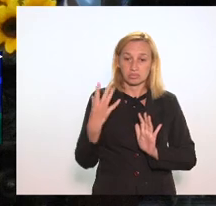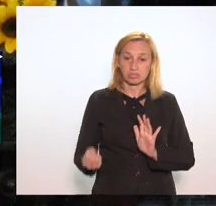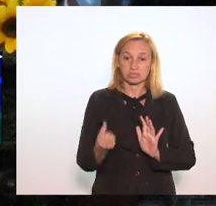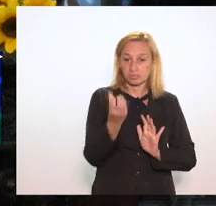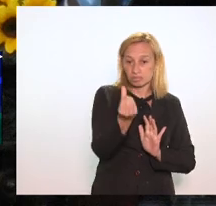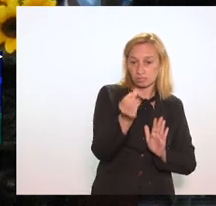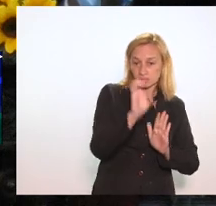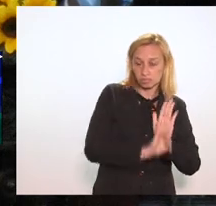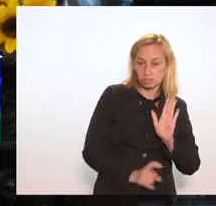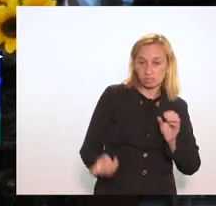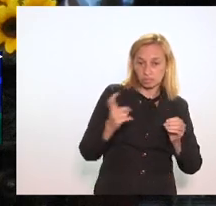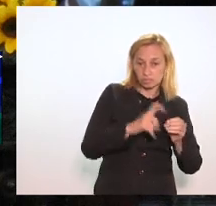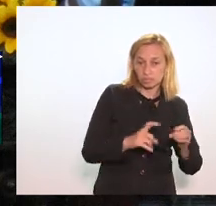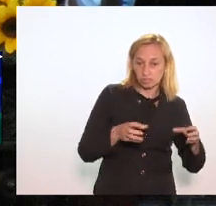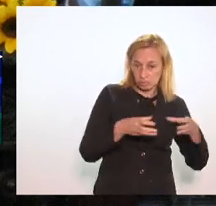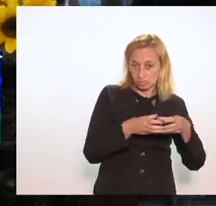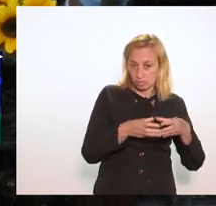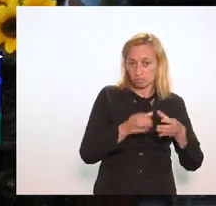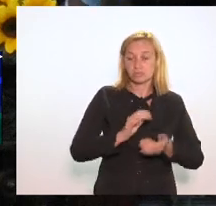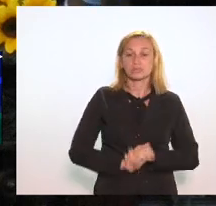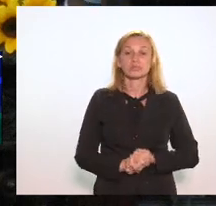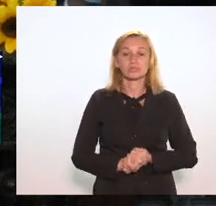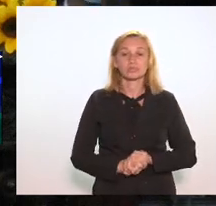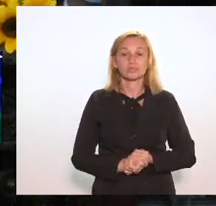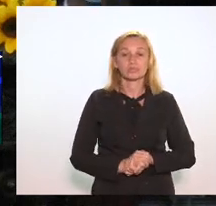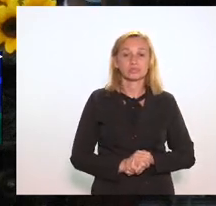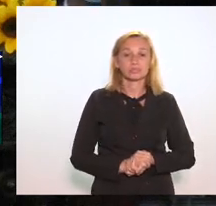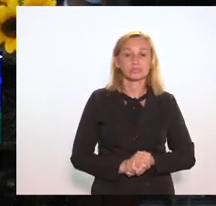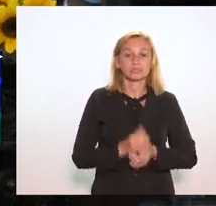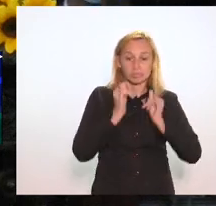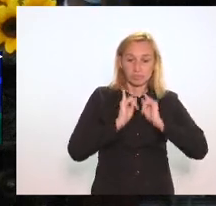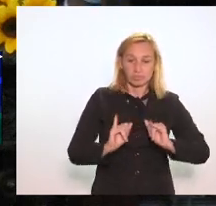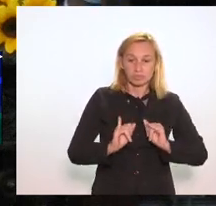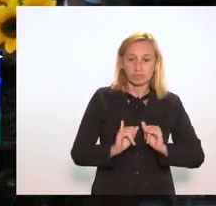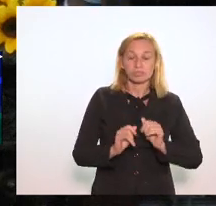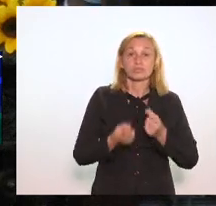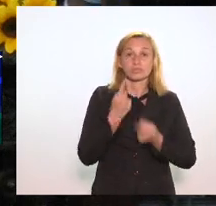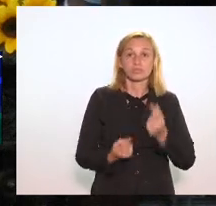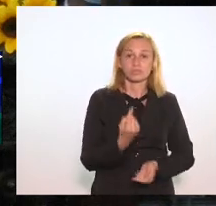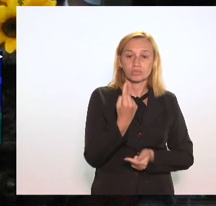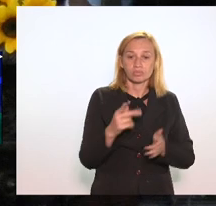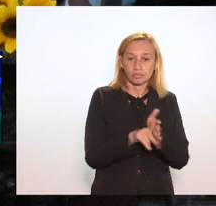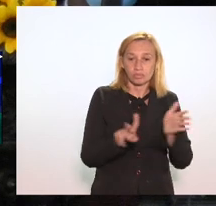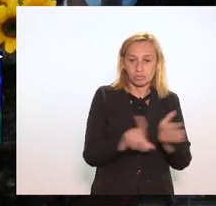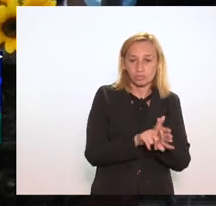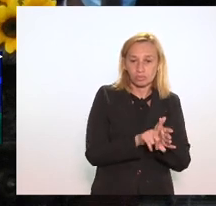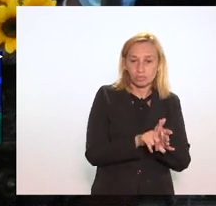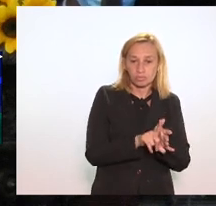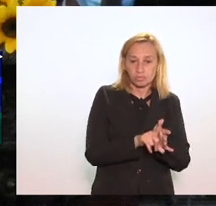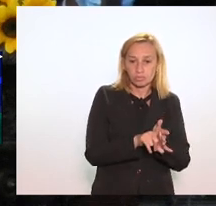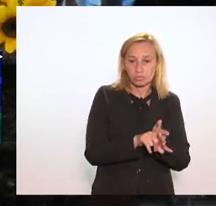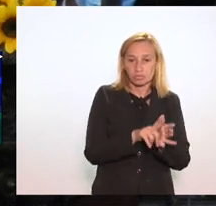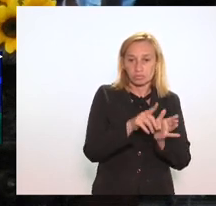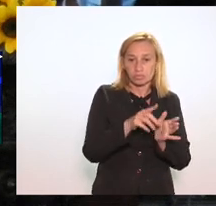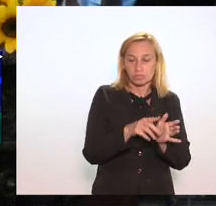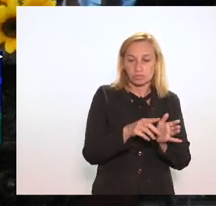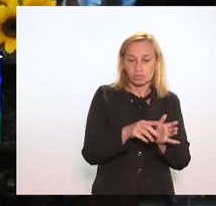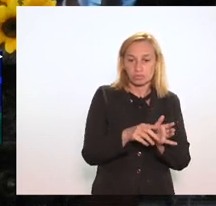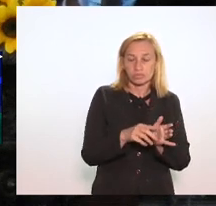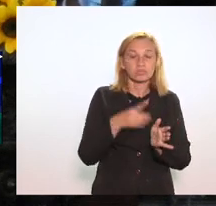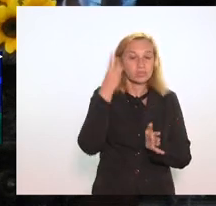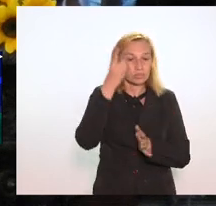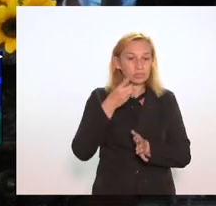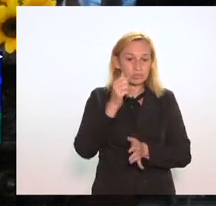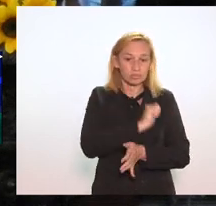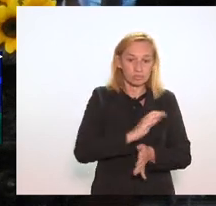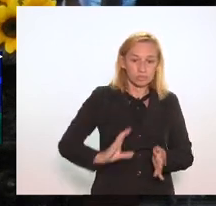proposta recebeu 16 emendas e à tona as comissões a não ser o regime de urgência a discussão de projeto de lei de autoria do